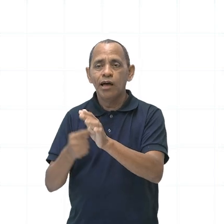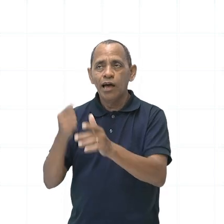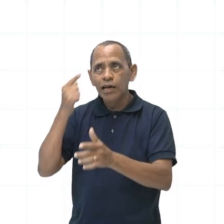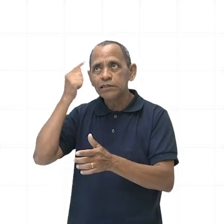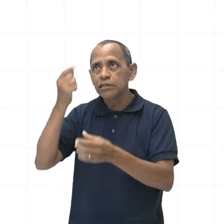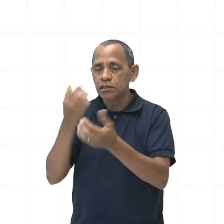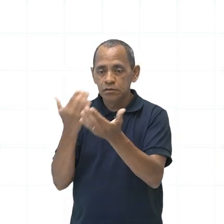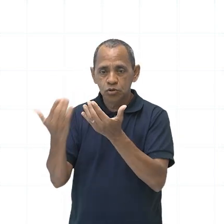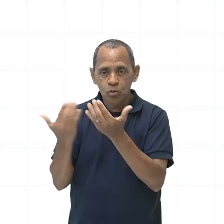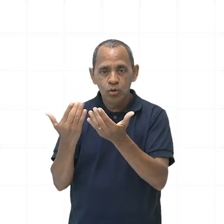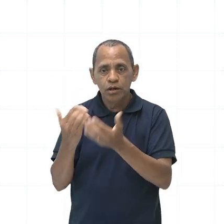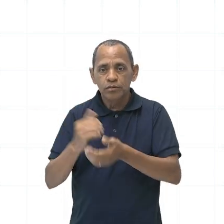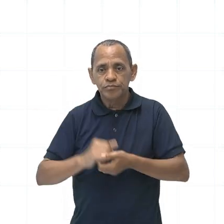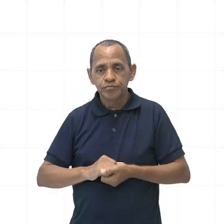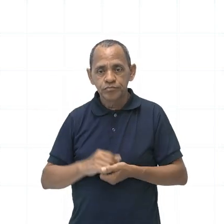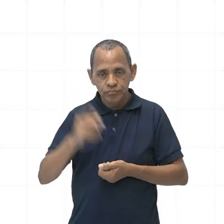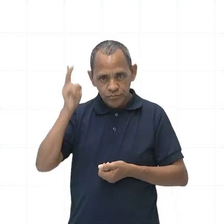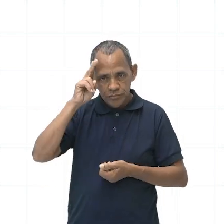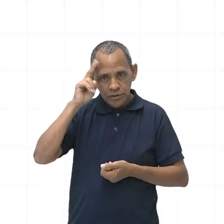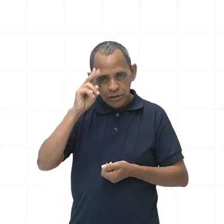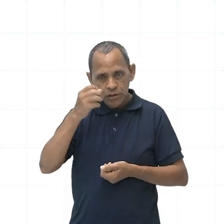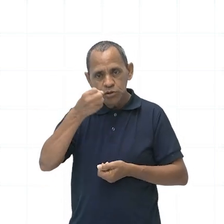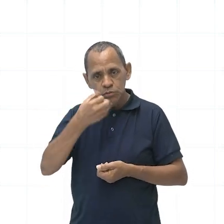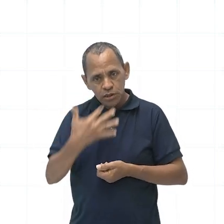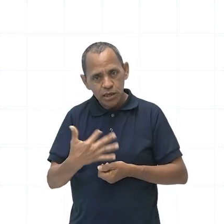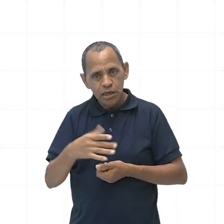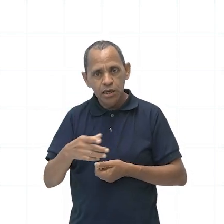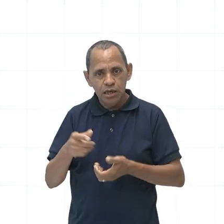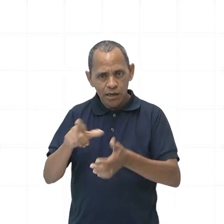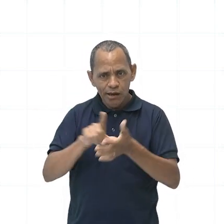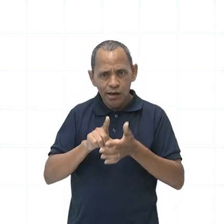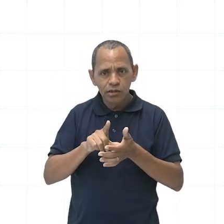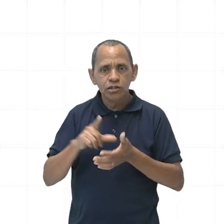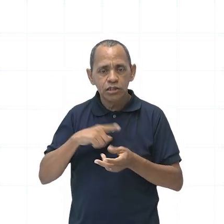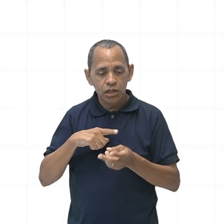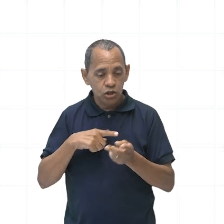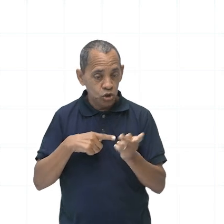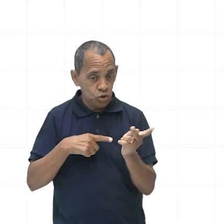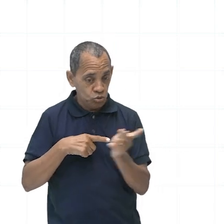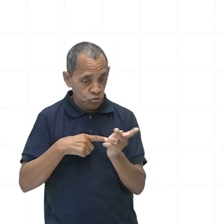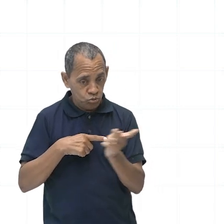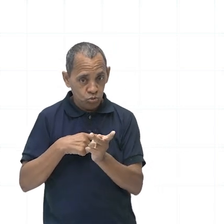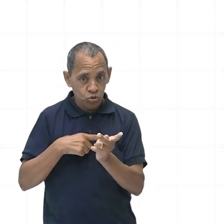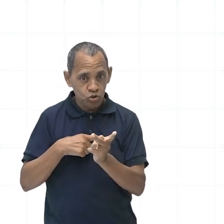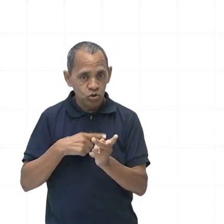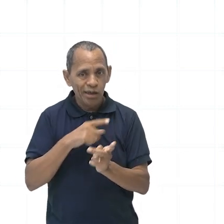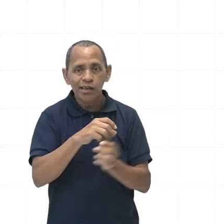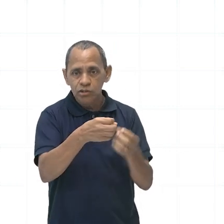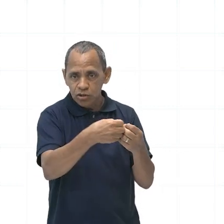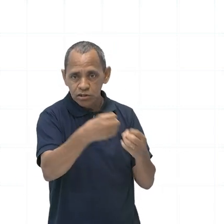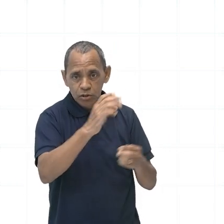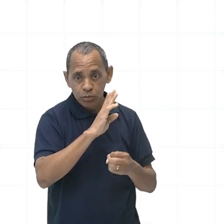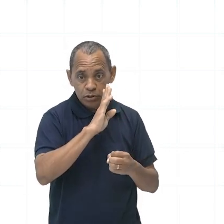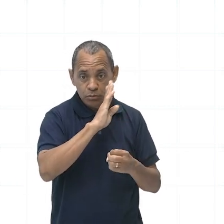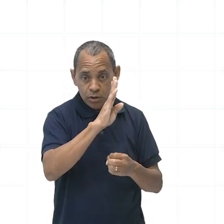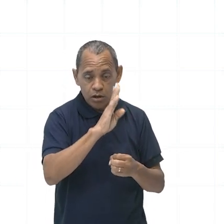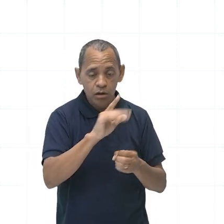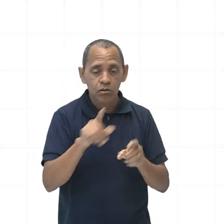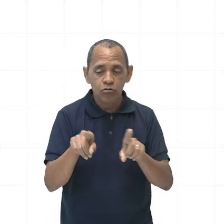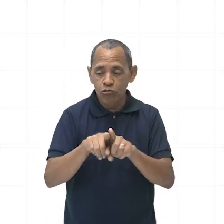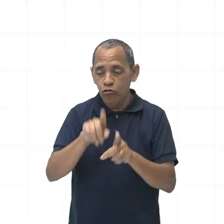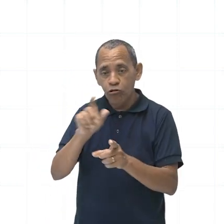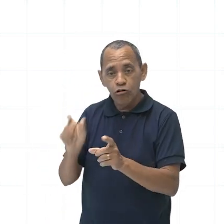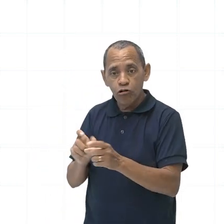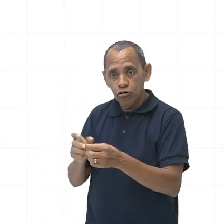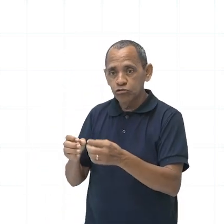de comparação, né? Entre 2 coisas. Lembra que eu falei que temos 2 elementos? Um está na minha oração principal